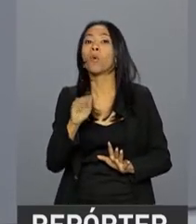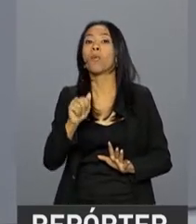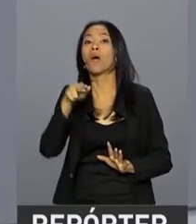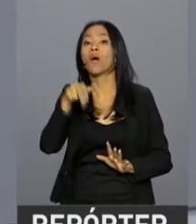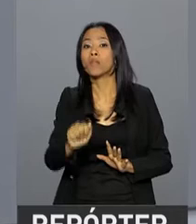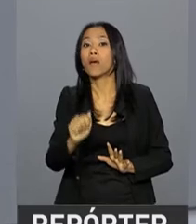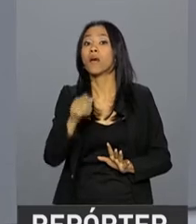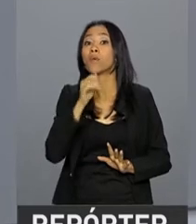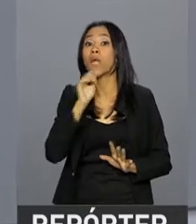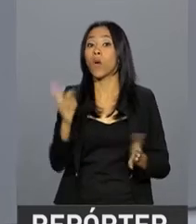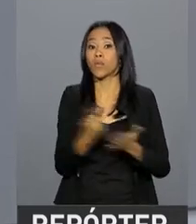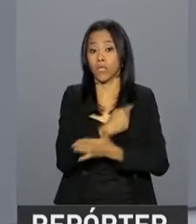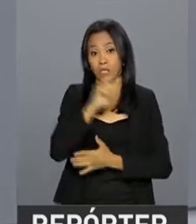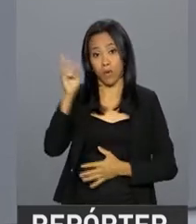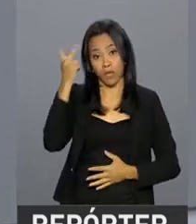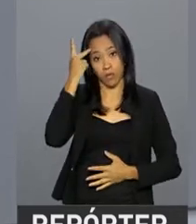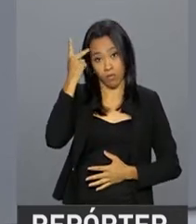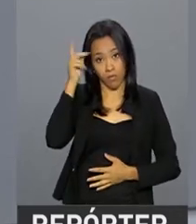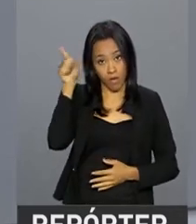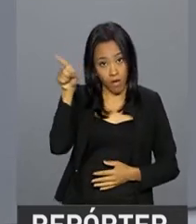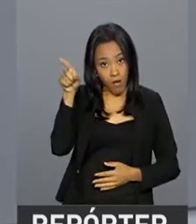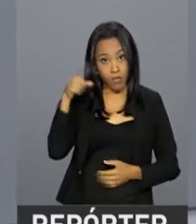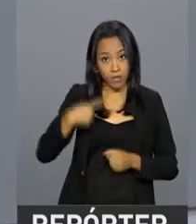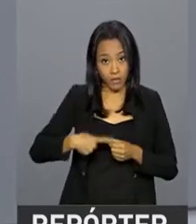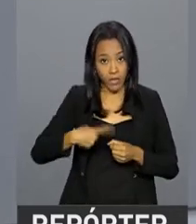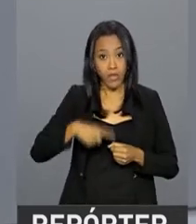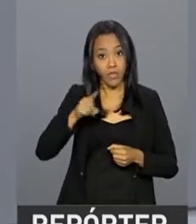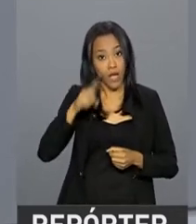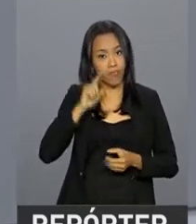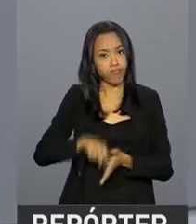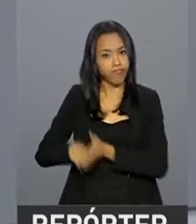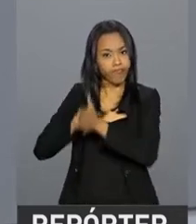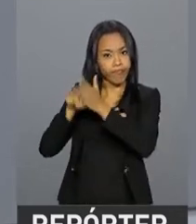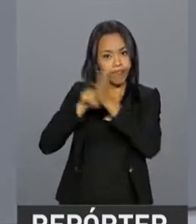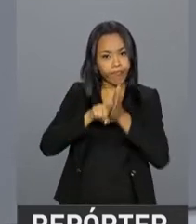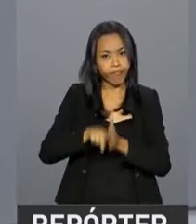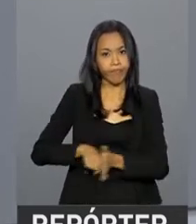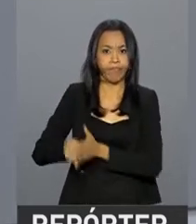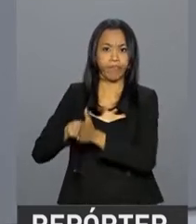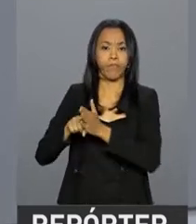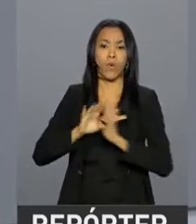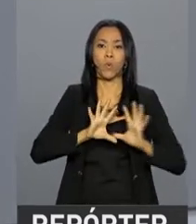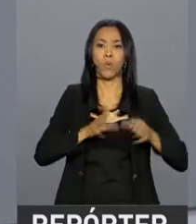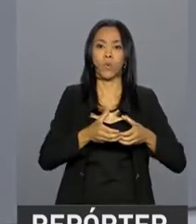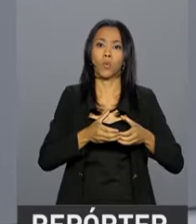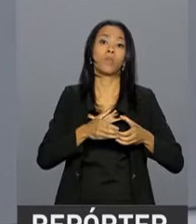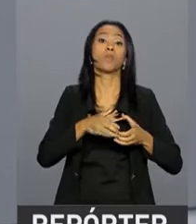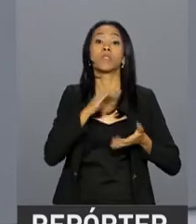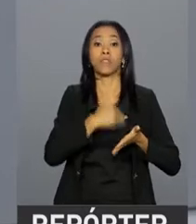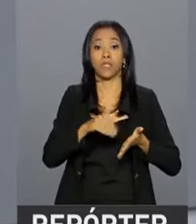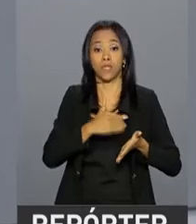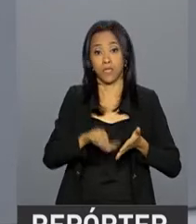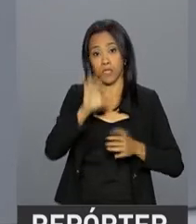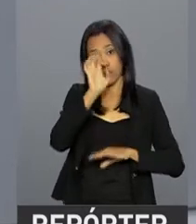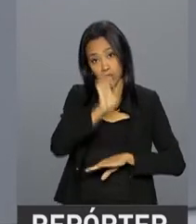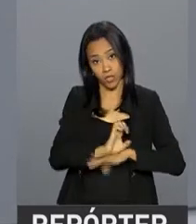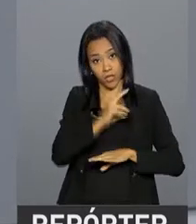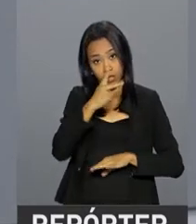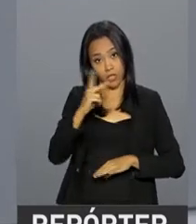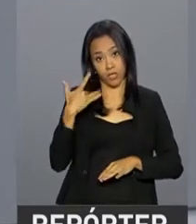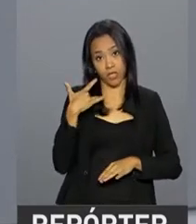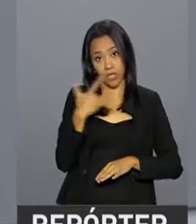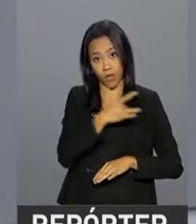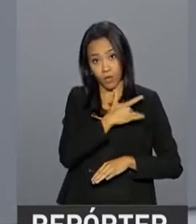em são bernardo do campo em são paulo está sendo investigado por uma equipe da secretaria estadual de saúde o que inclui o